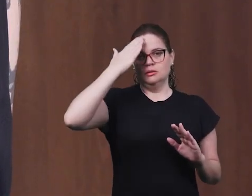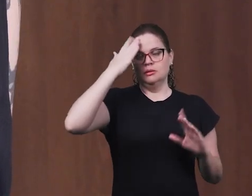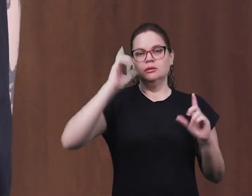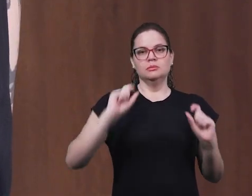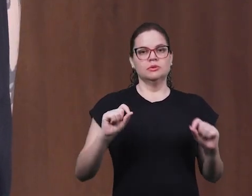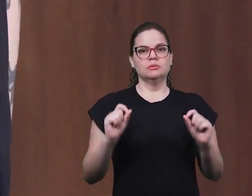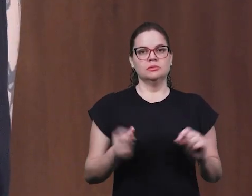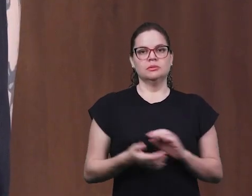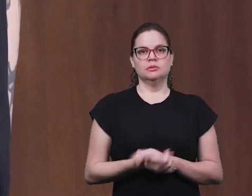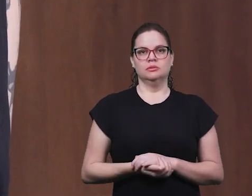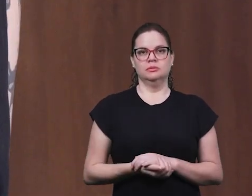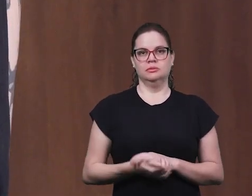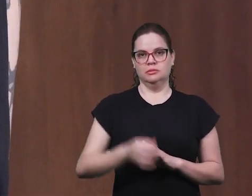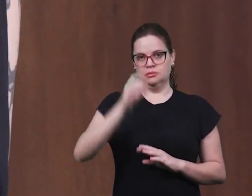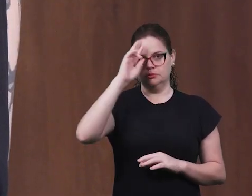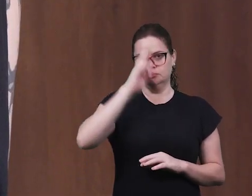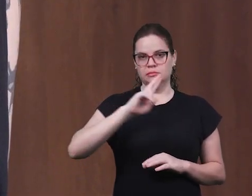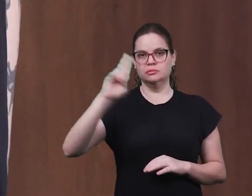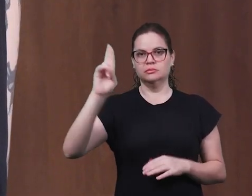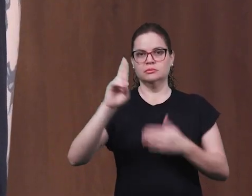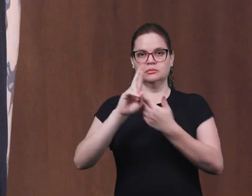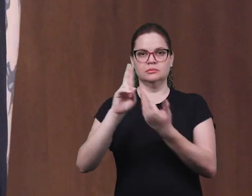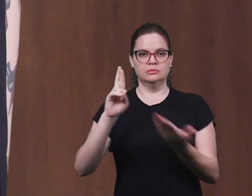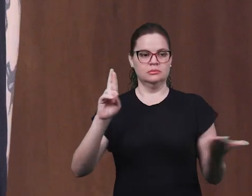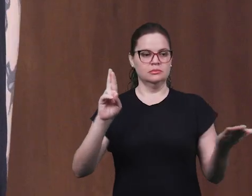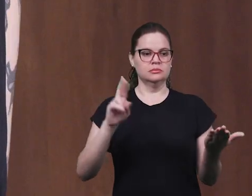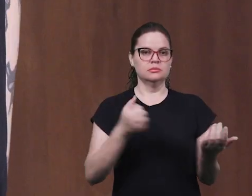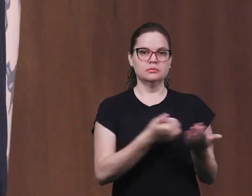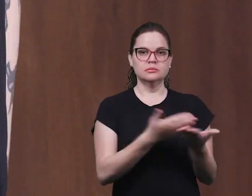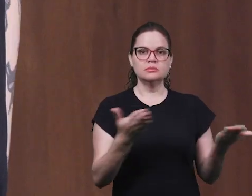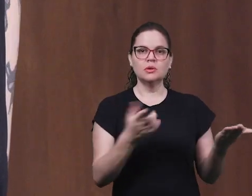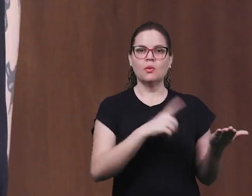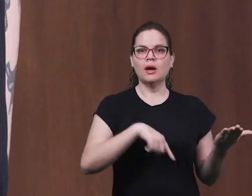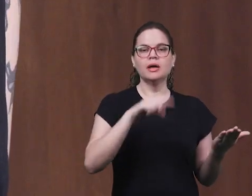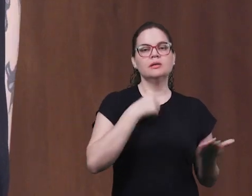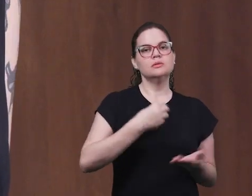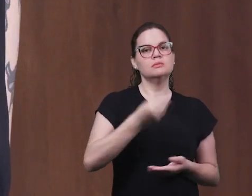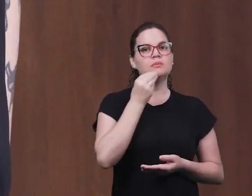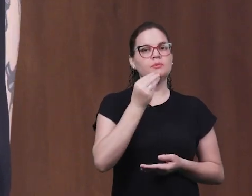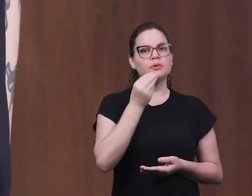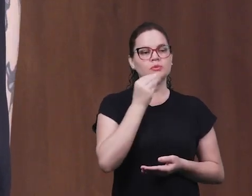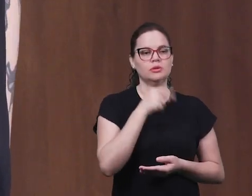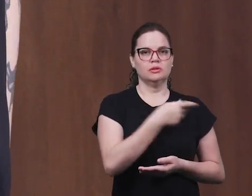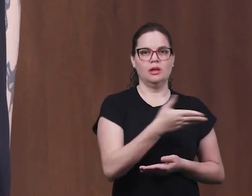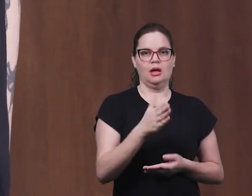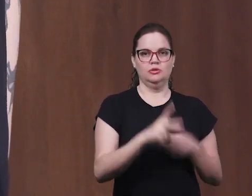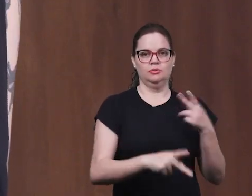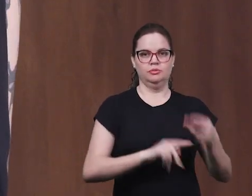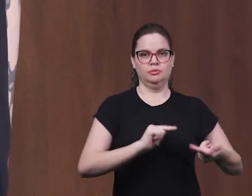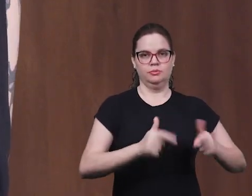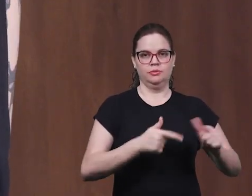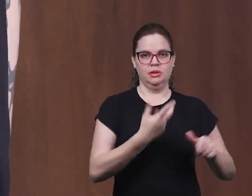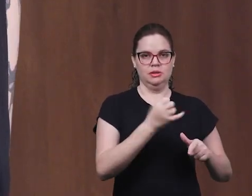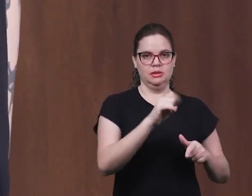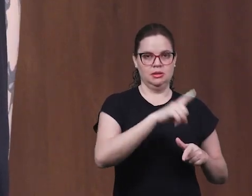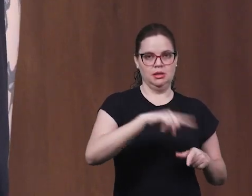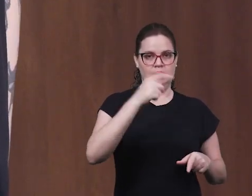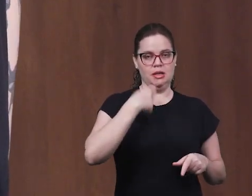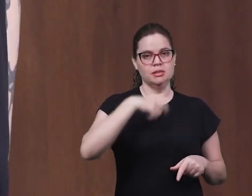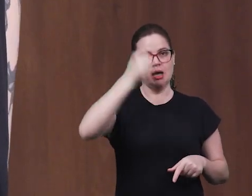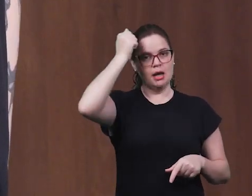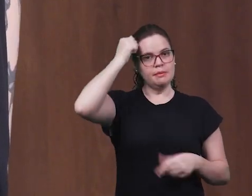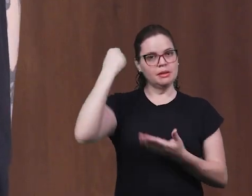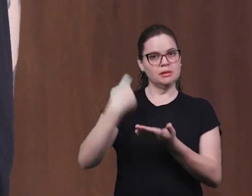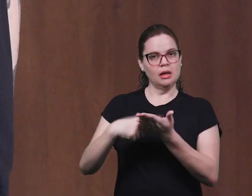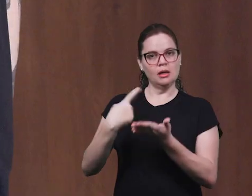que o Senhor estava concedendo até uma oportunidade até de reversão disso, se houvesse um